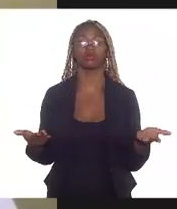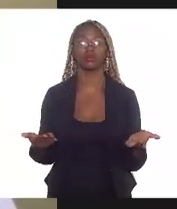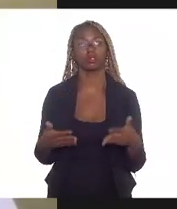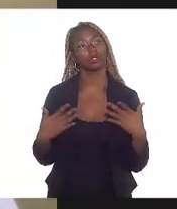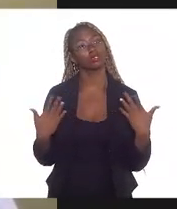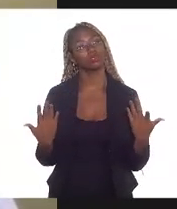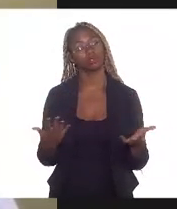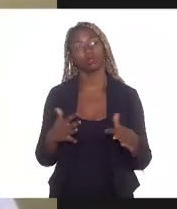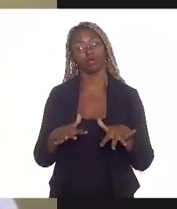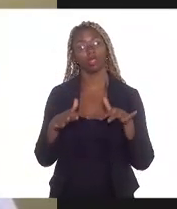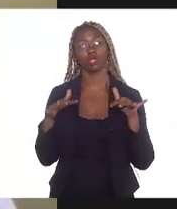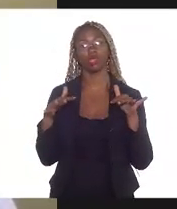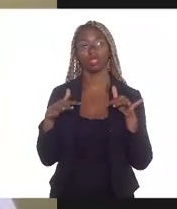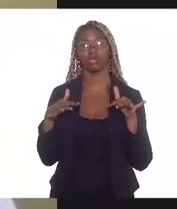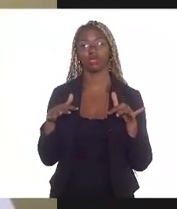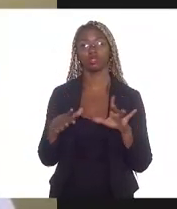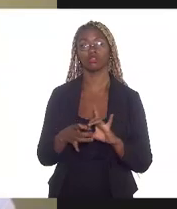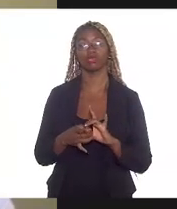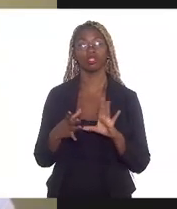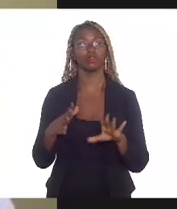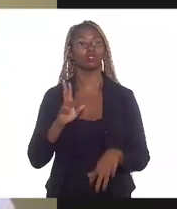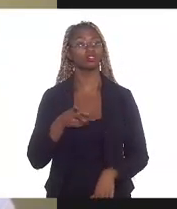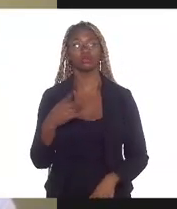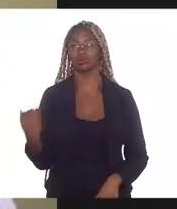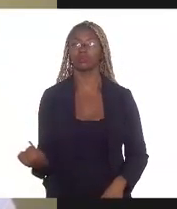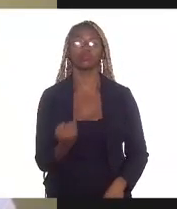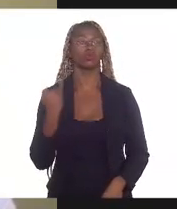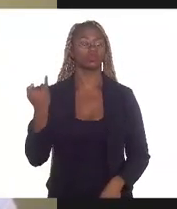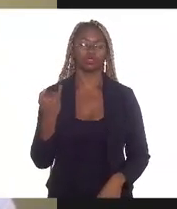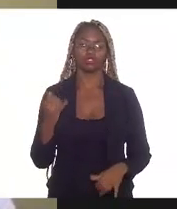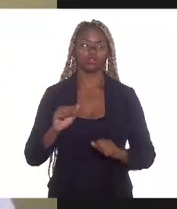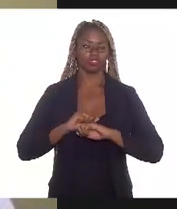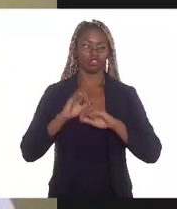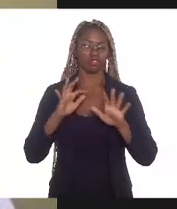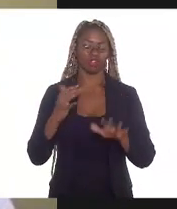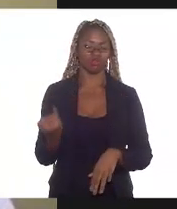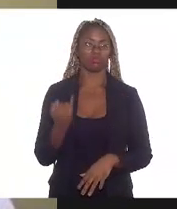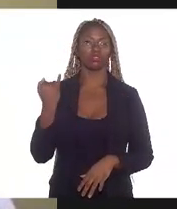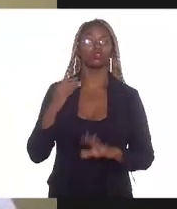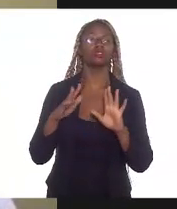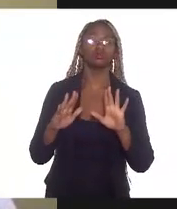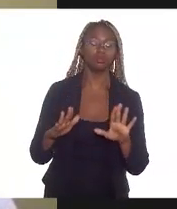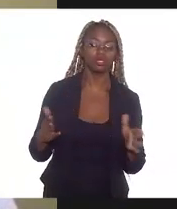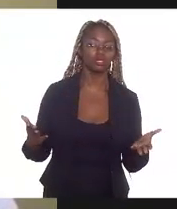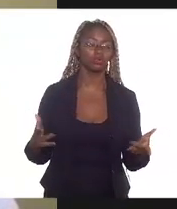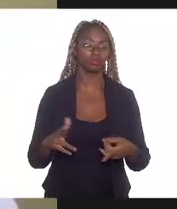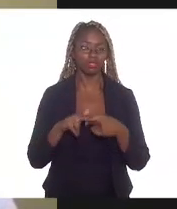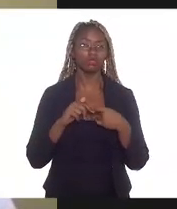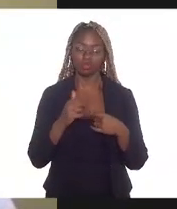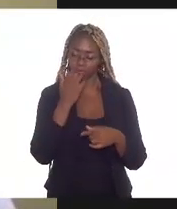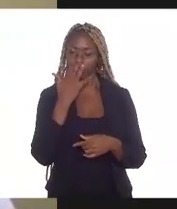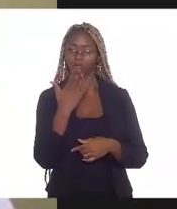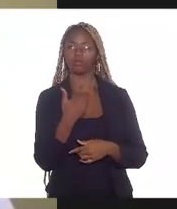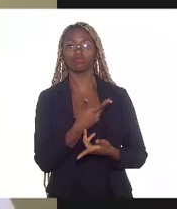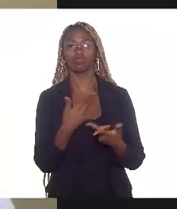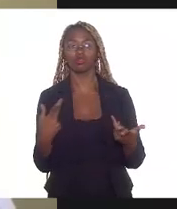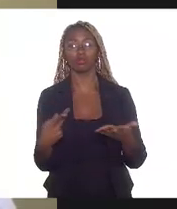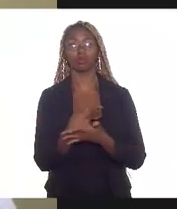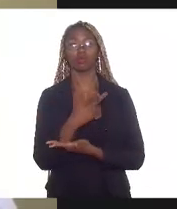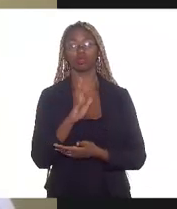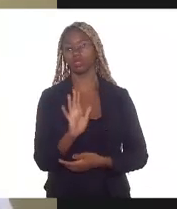Então, a audiência pública é sempre muito importante, claro, mas é porque nós estamos diante de coisas que já estão